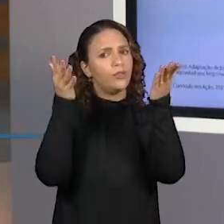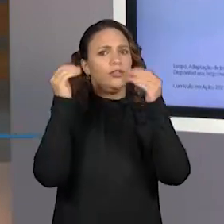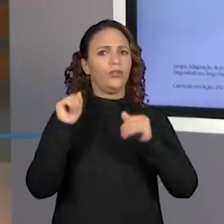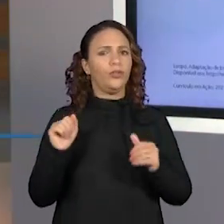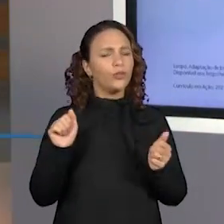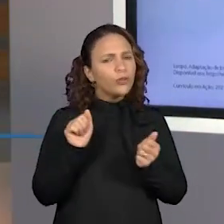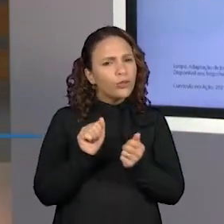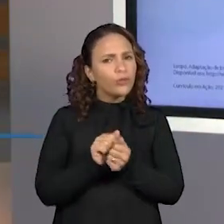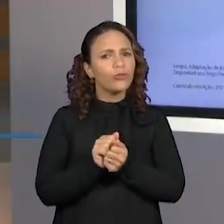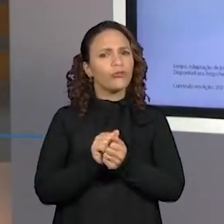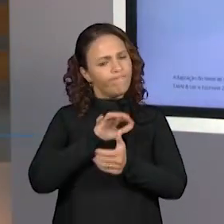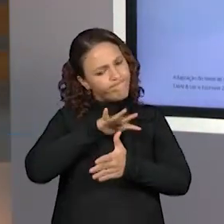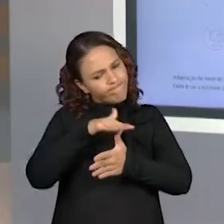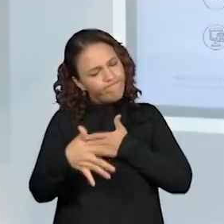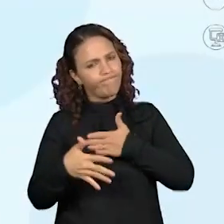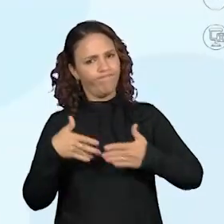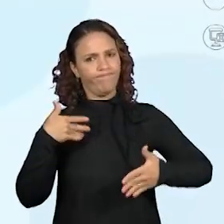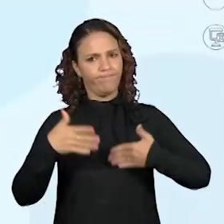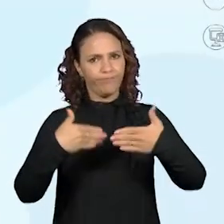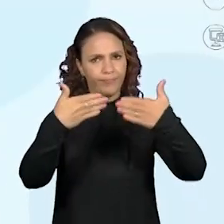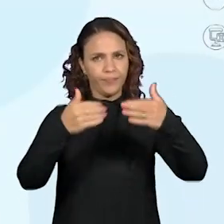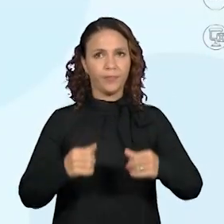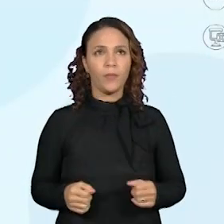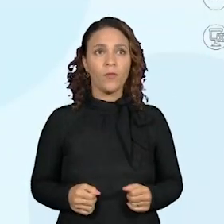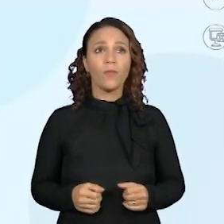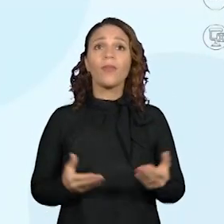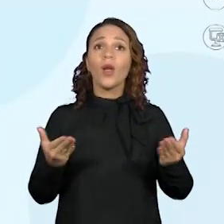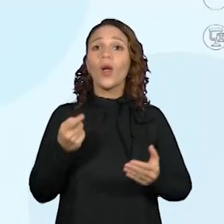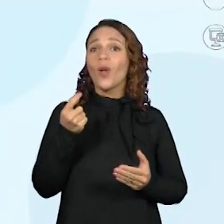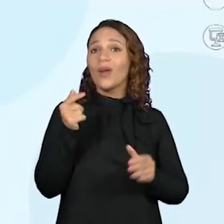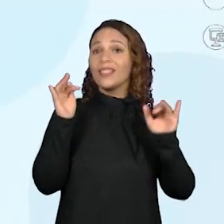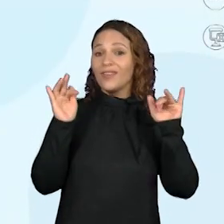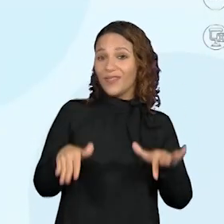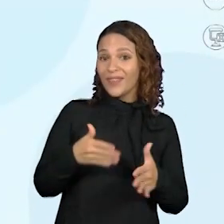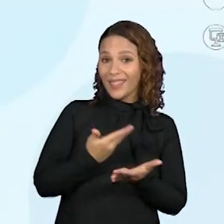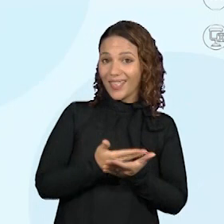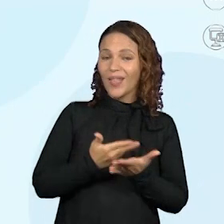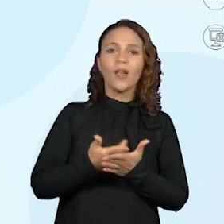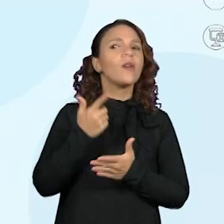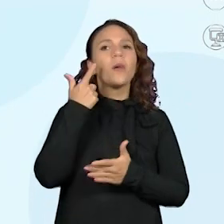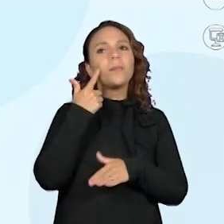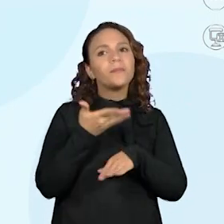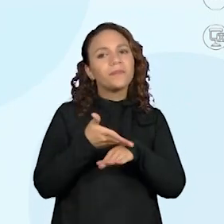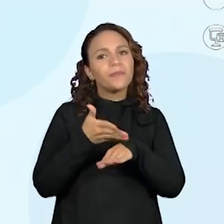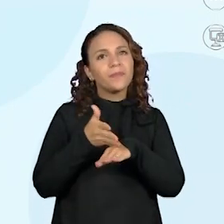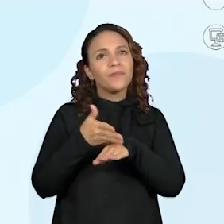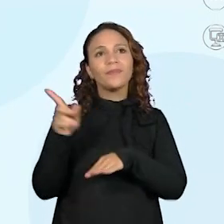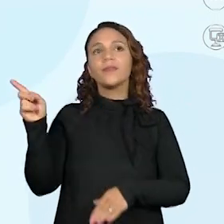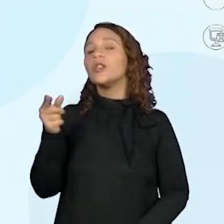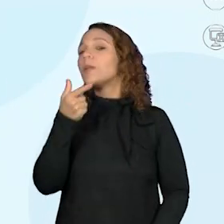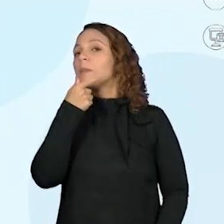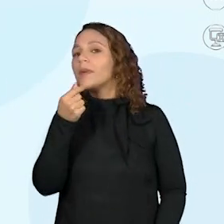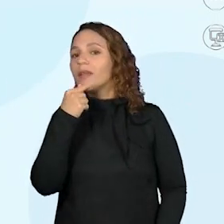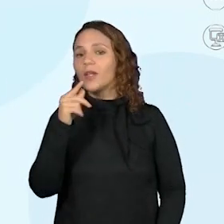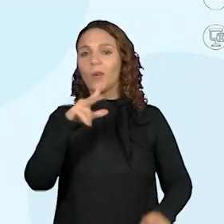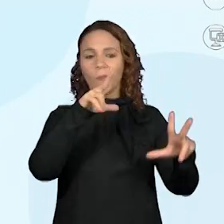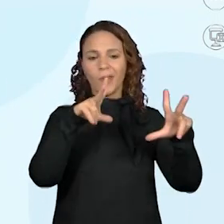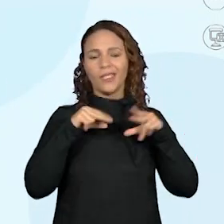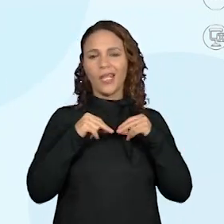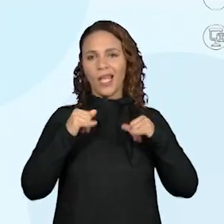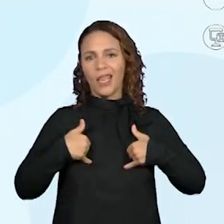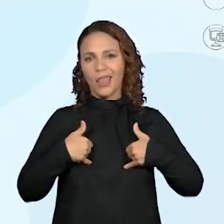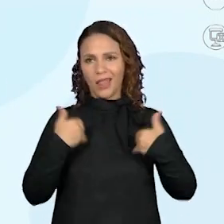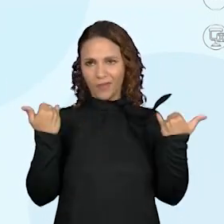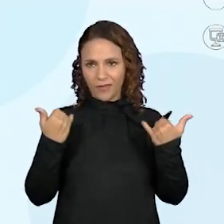gente está quase no finalzinho da aula. Vou deixar para vocês um exercício aqui, o menino e o presente de aniversário. Então, aqui